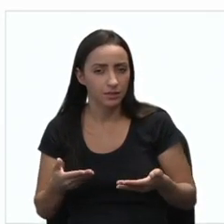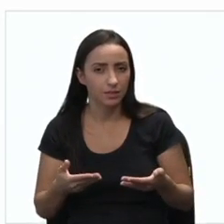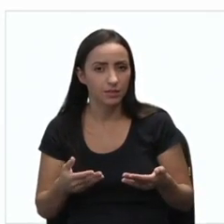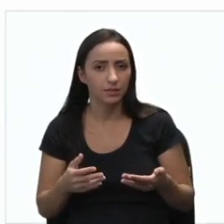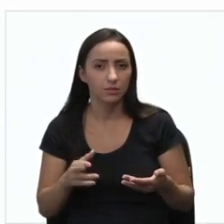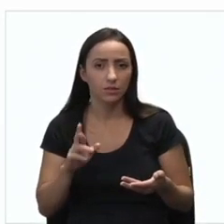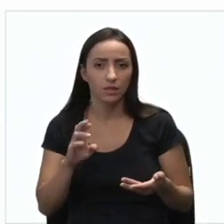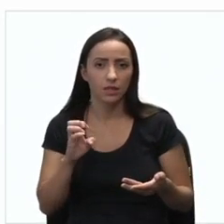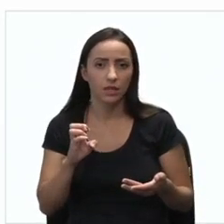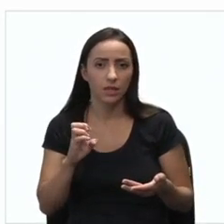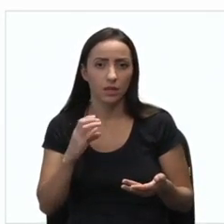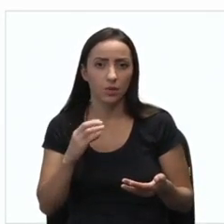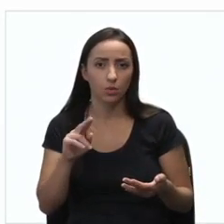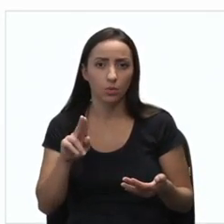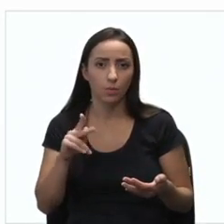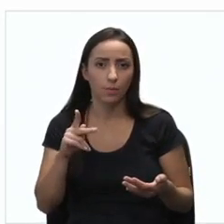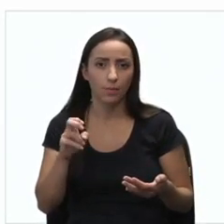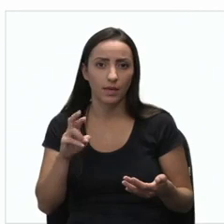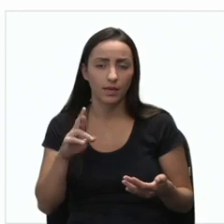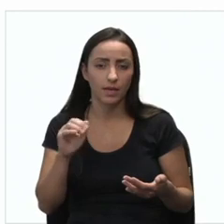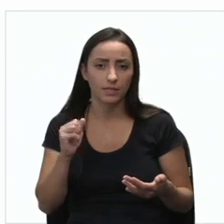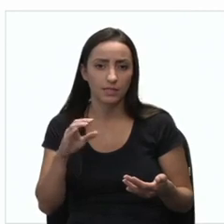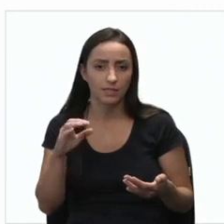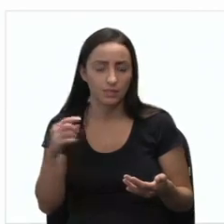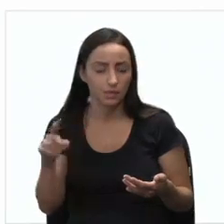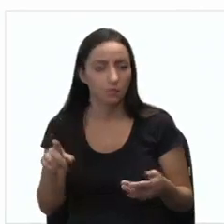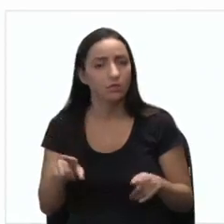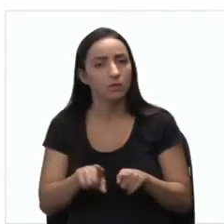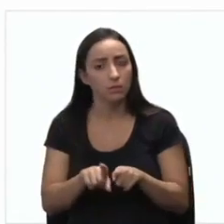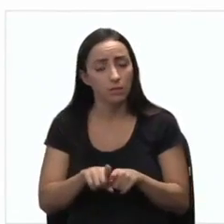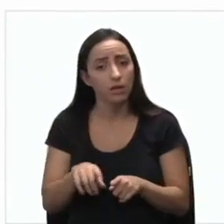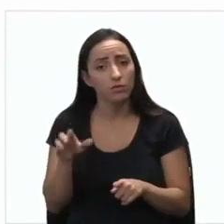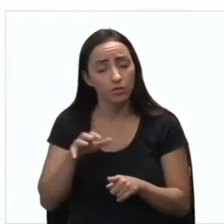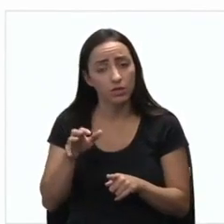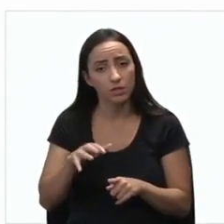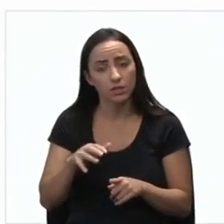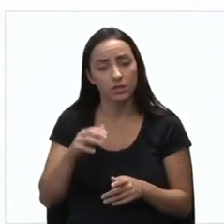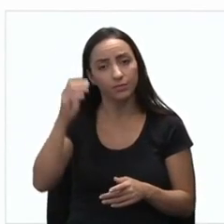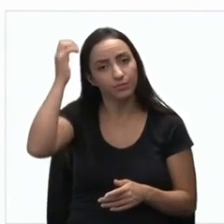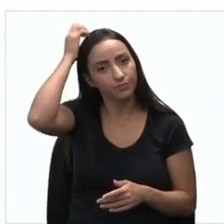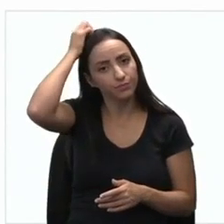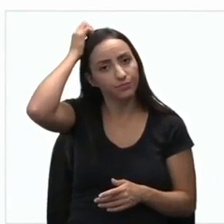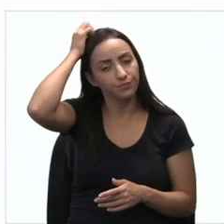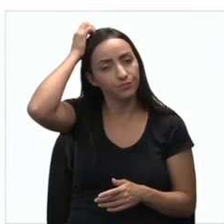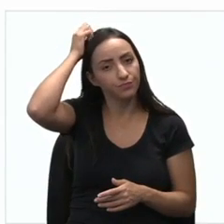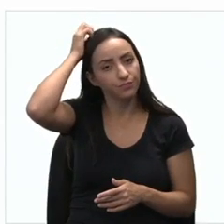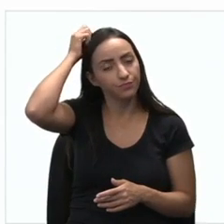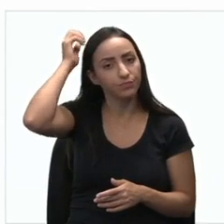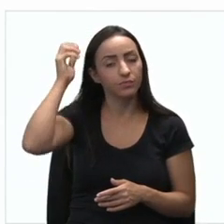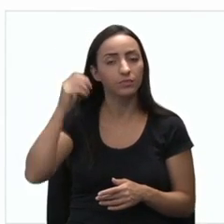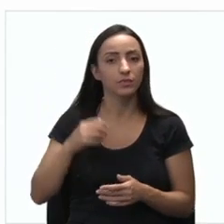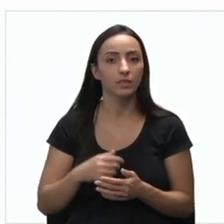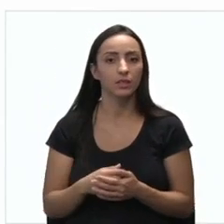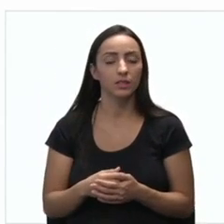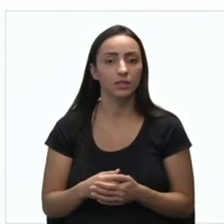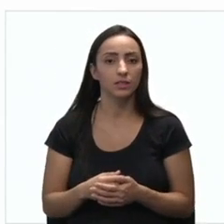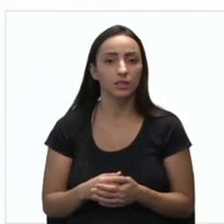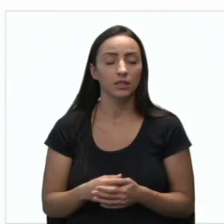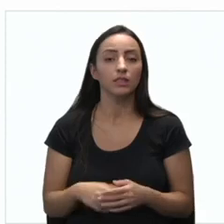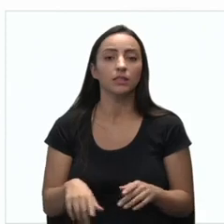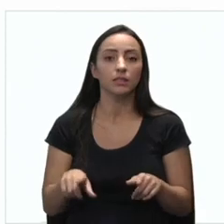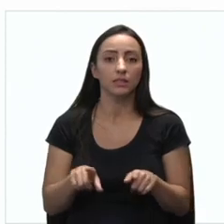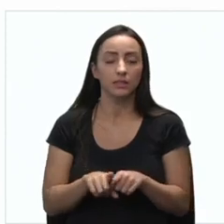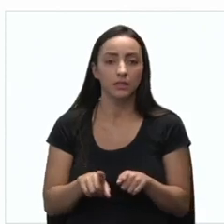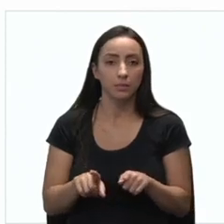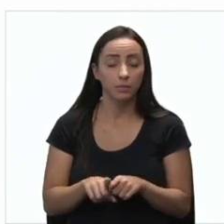na sua recuperação, né? E também na sua adesão,